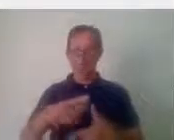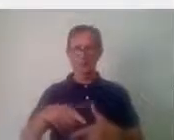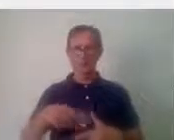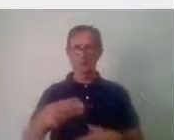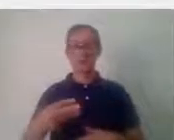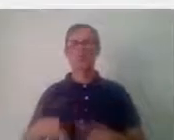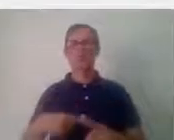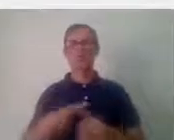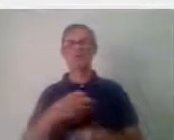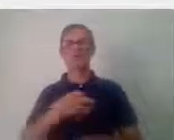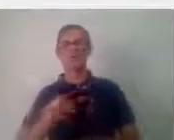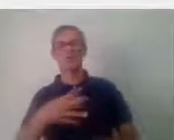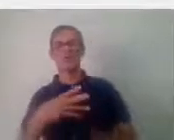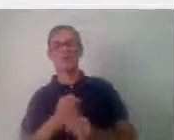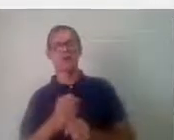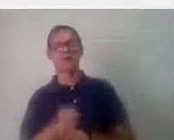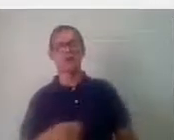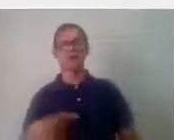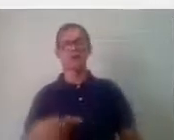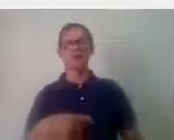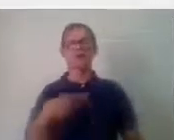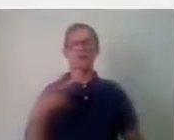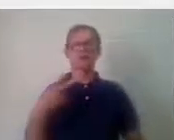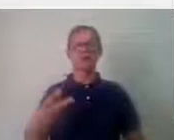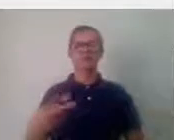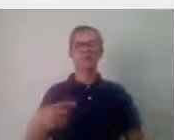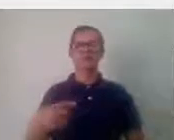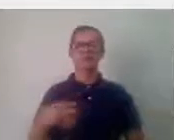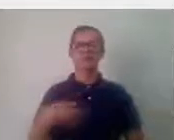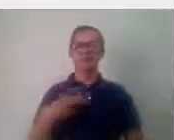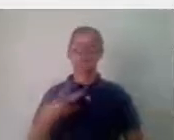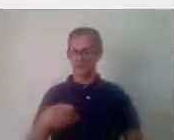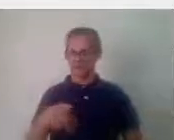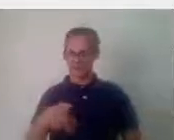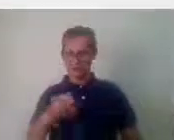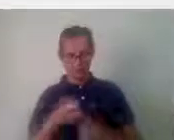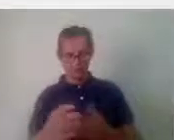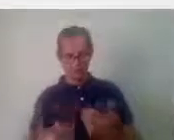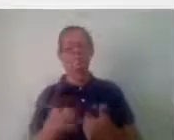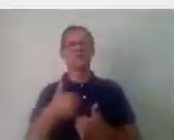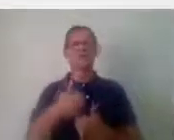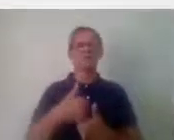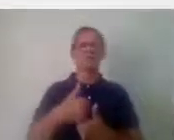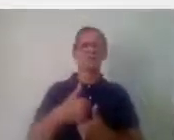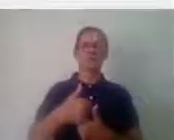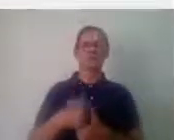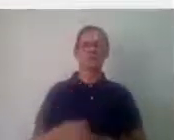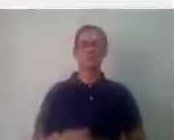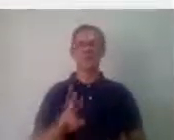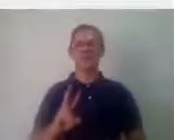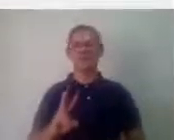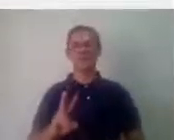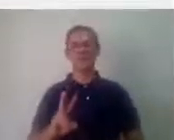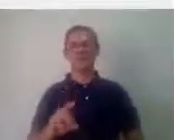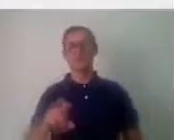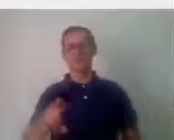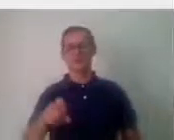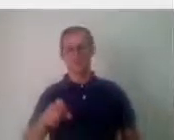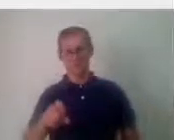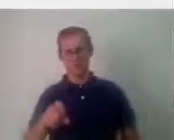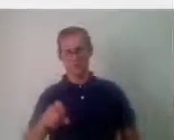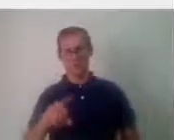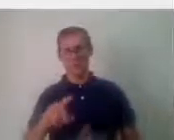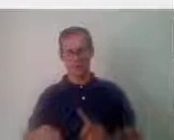8. Calculado no menos 2 e no 2, você faz a substituição, substitui no 2 no lugar do x